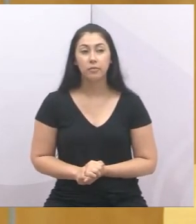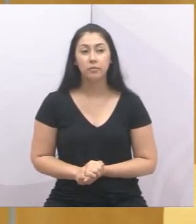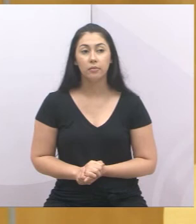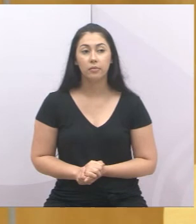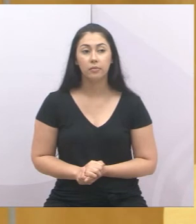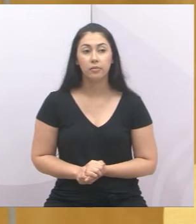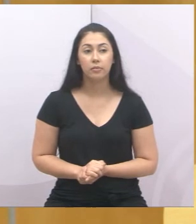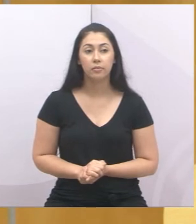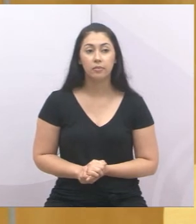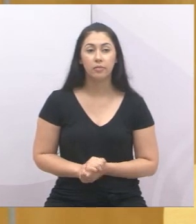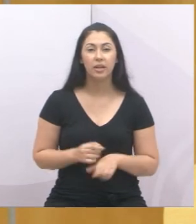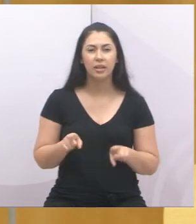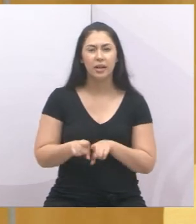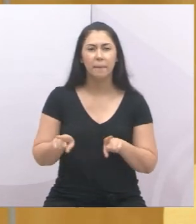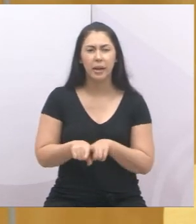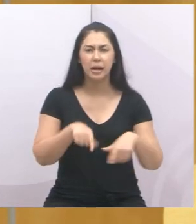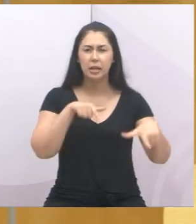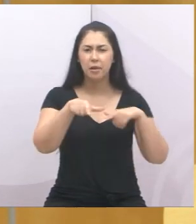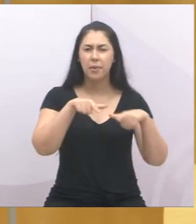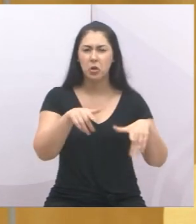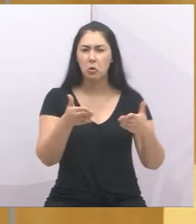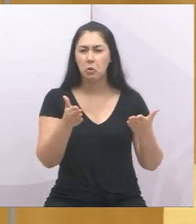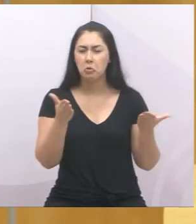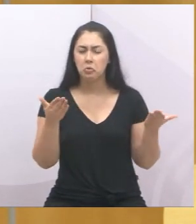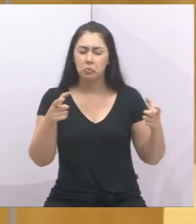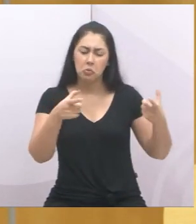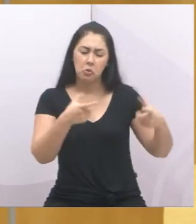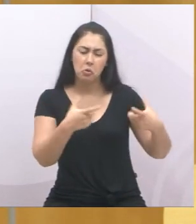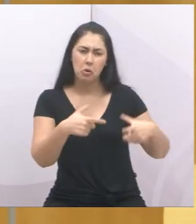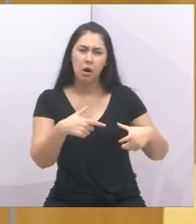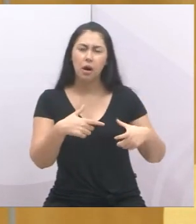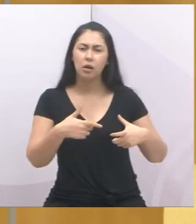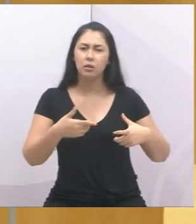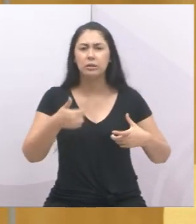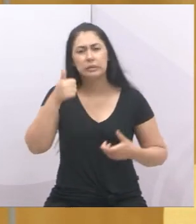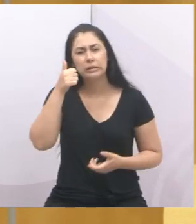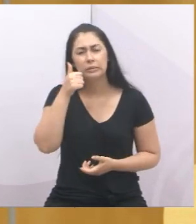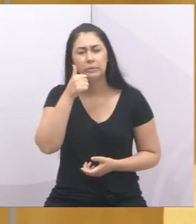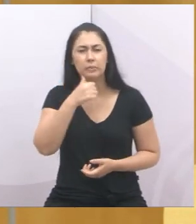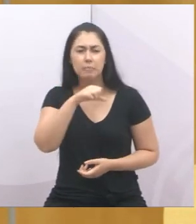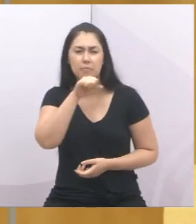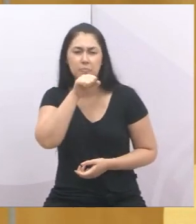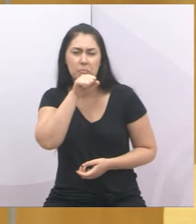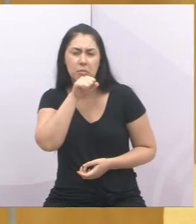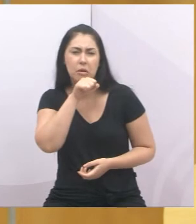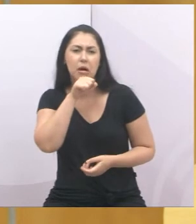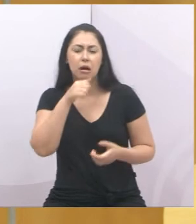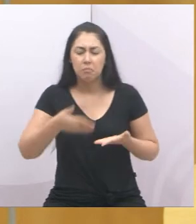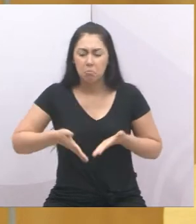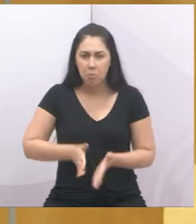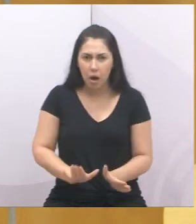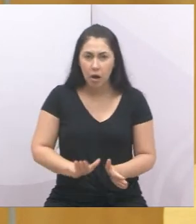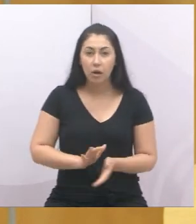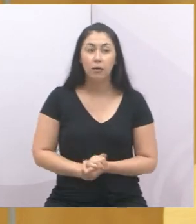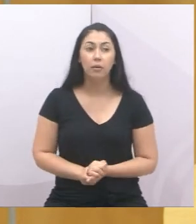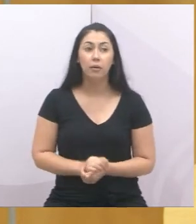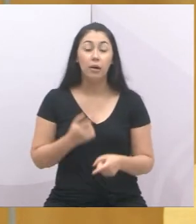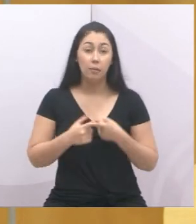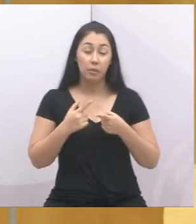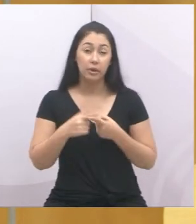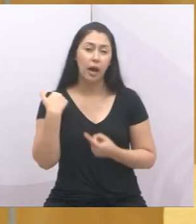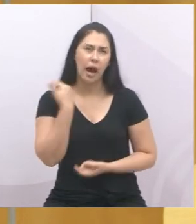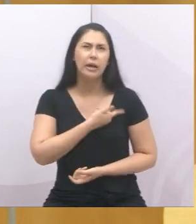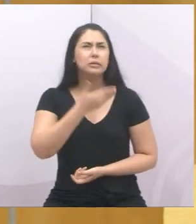o nome no centro da maternidade. Né? Então, é honroso isso, porque nós sabemos que a especialidade dele é cardiologista.